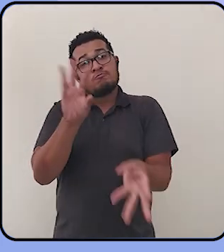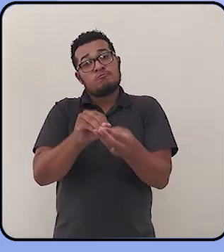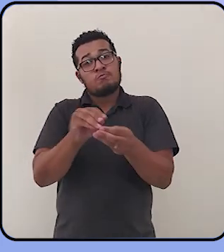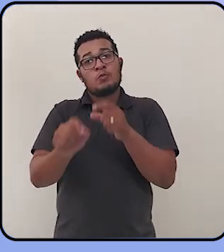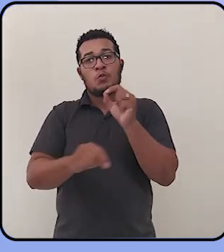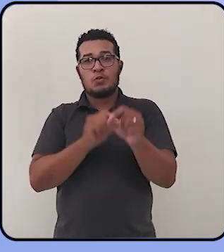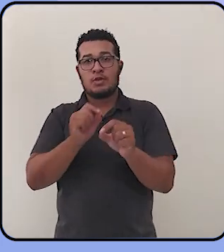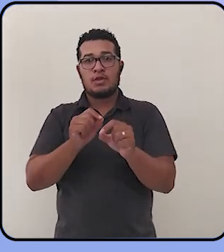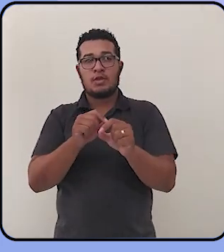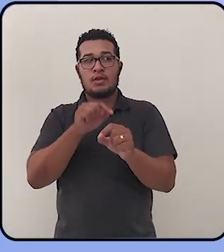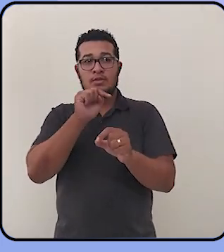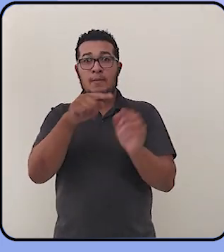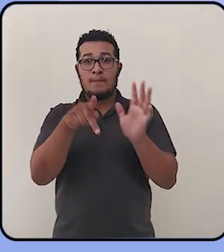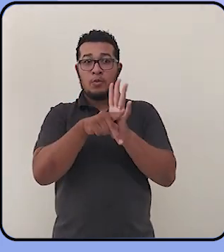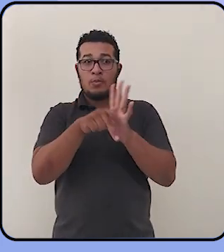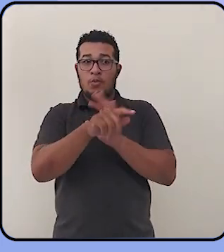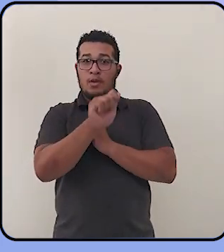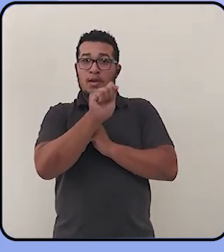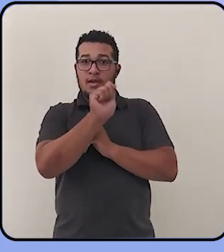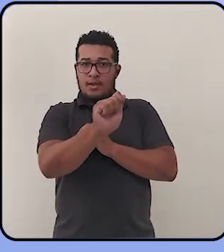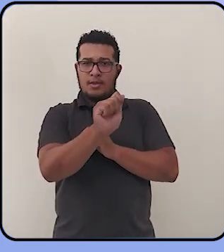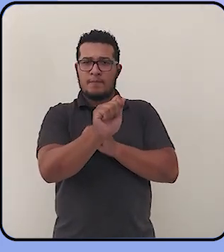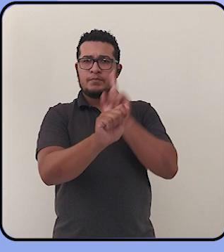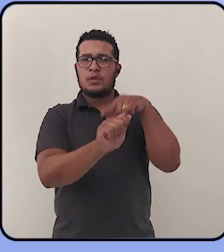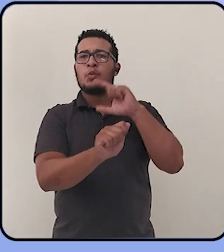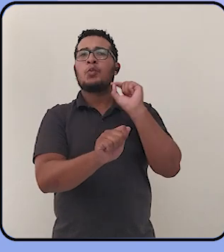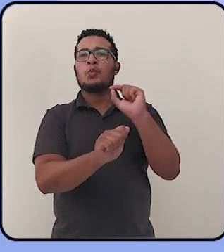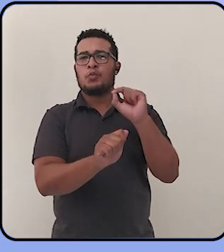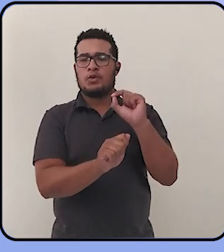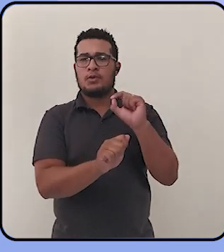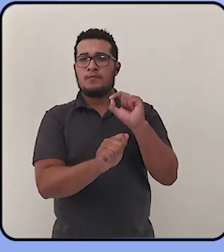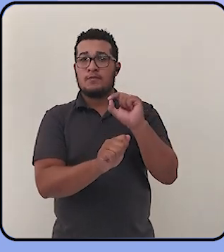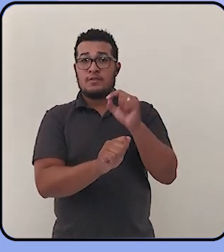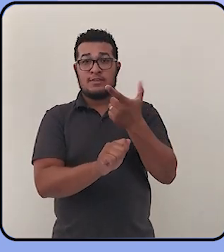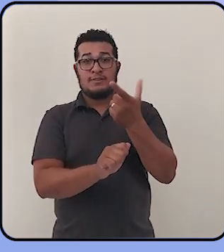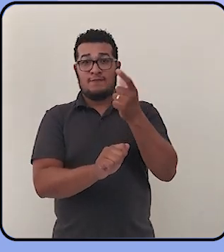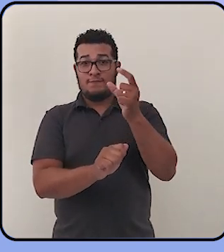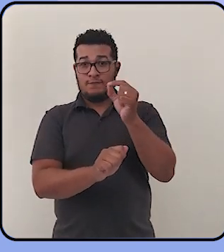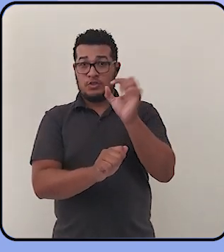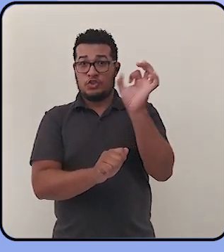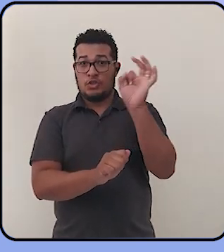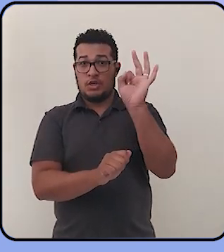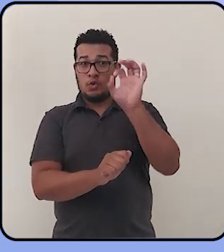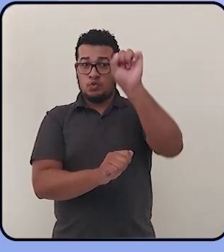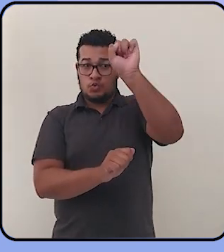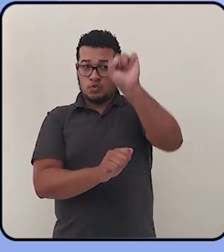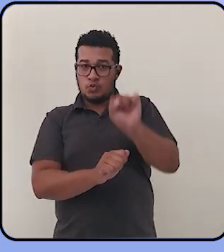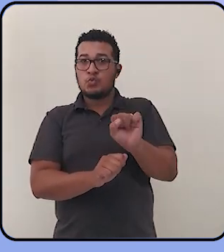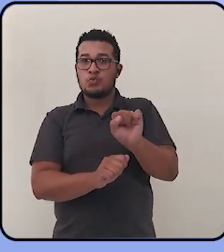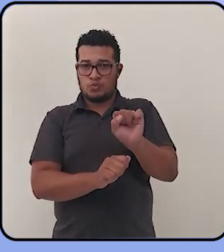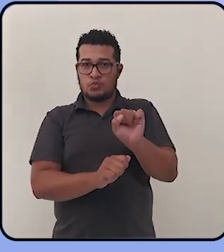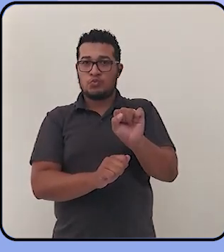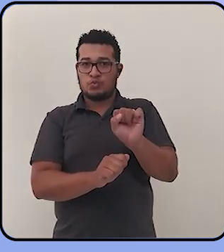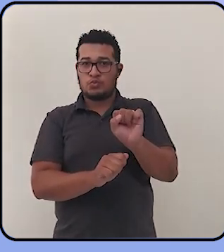Finalizando, coordenadas geográficas do ponto A, 20 graus